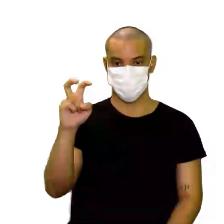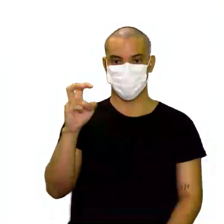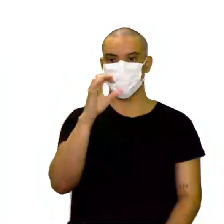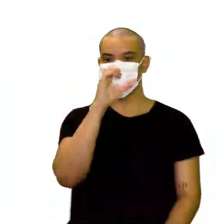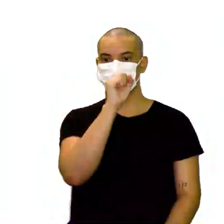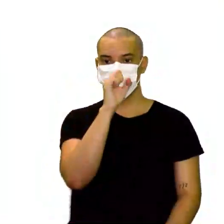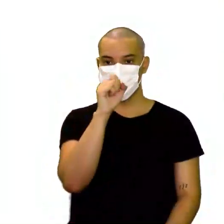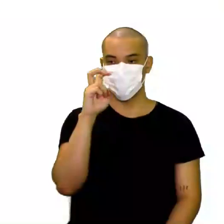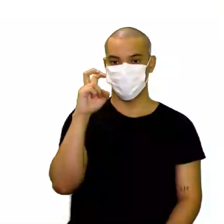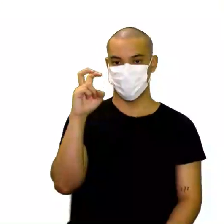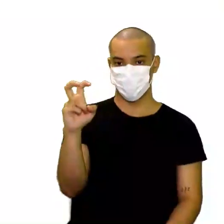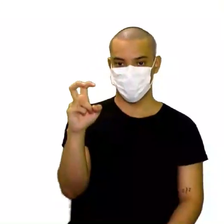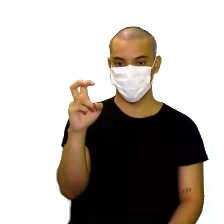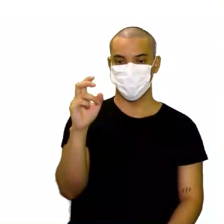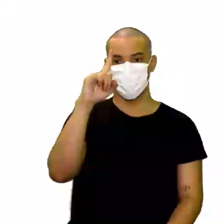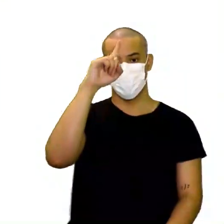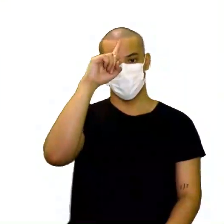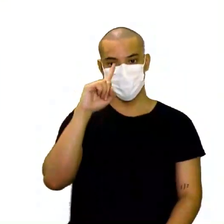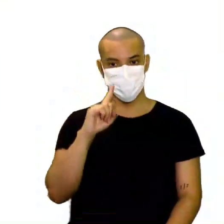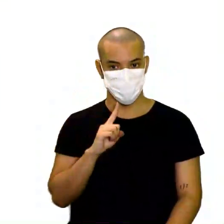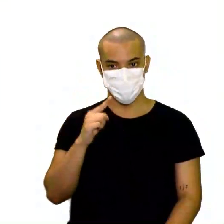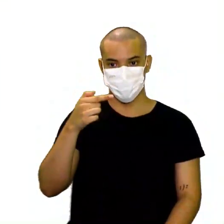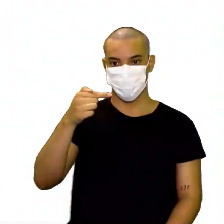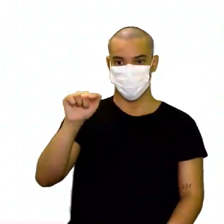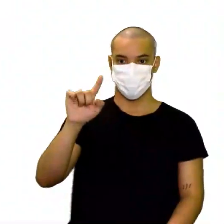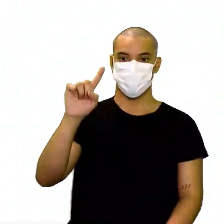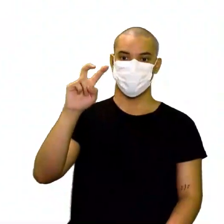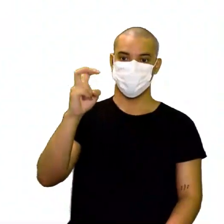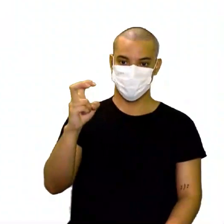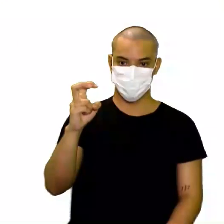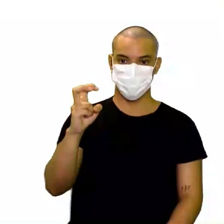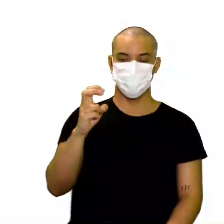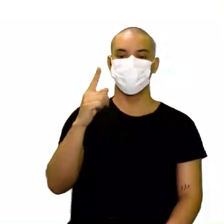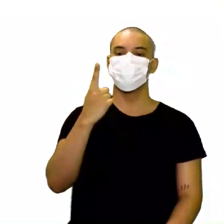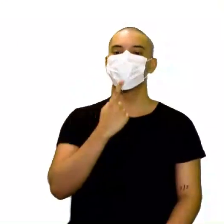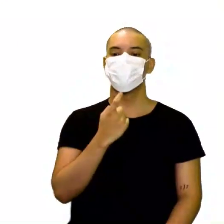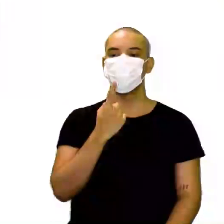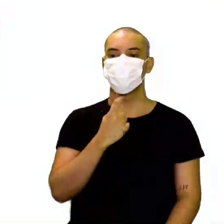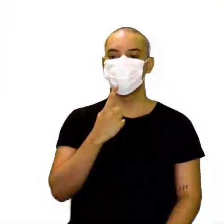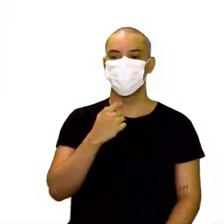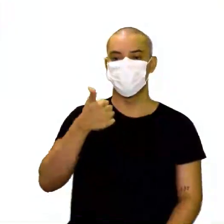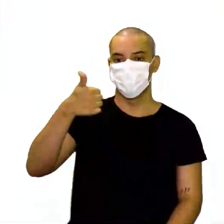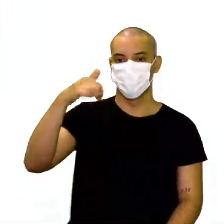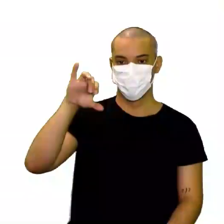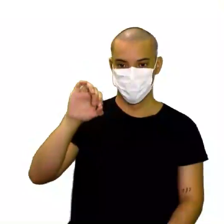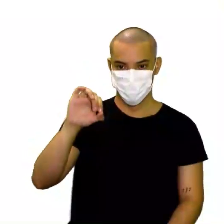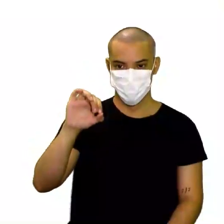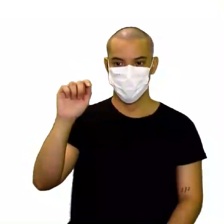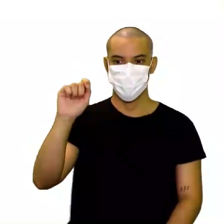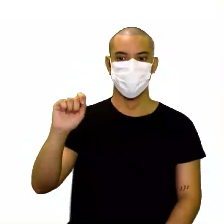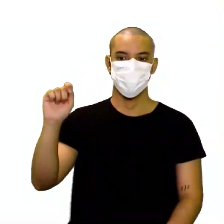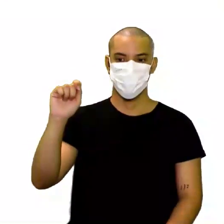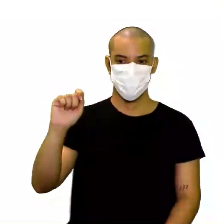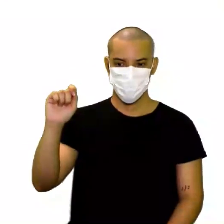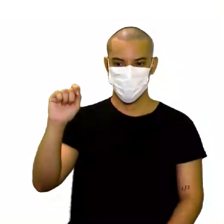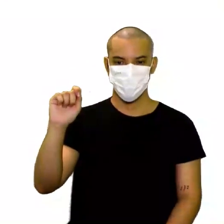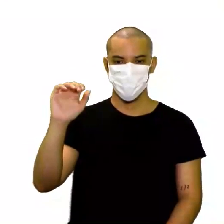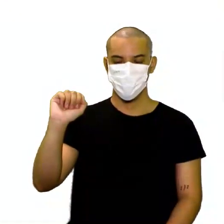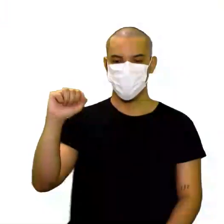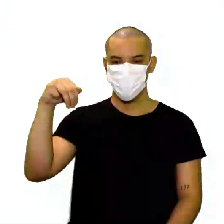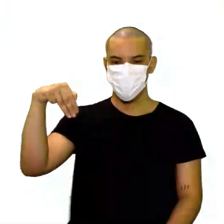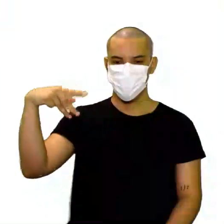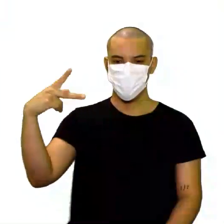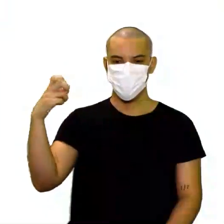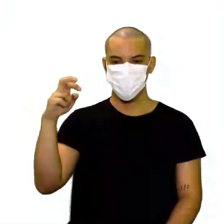laranja, 5. O amarelo, 7,5. E o vermelho ali, 10